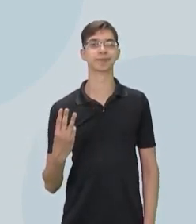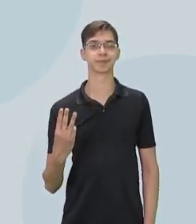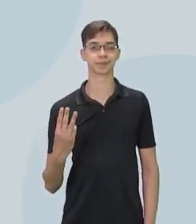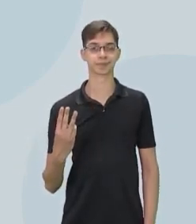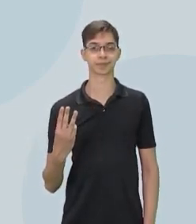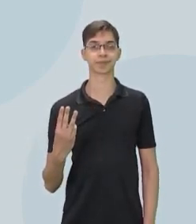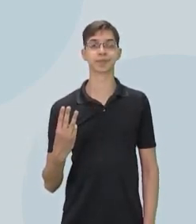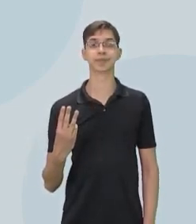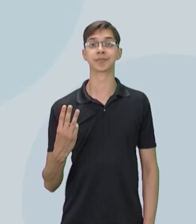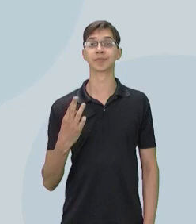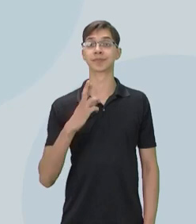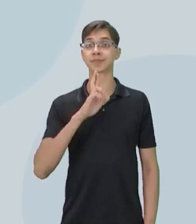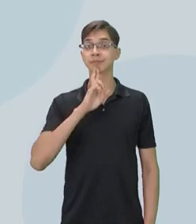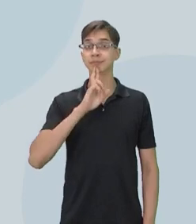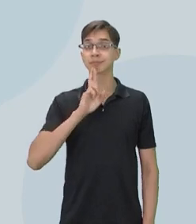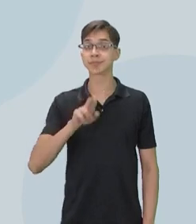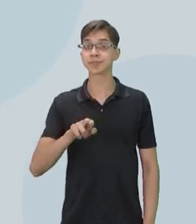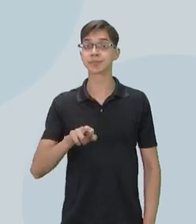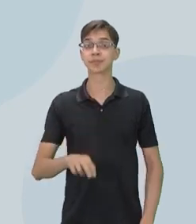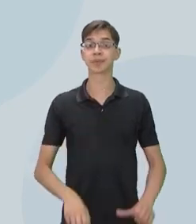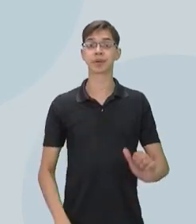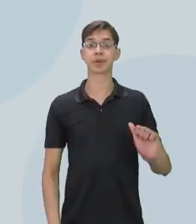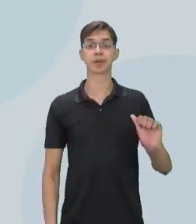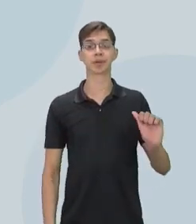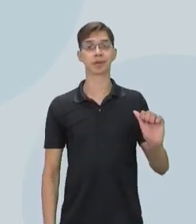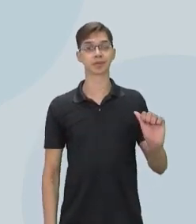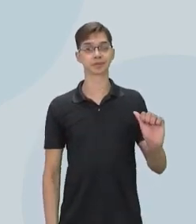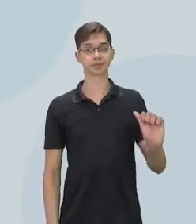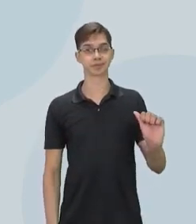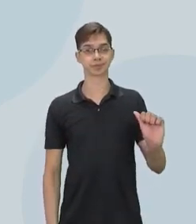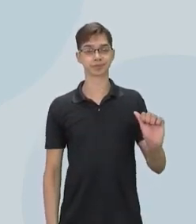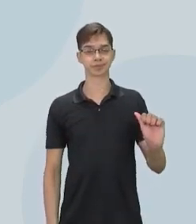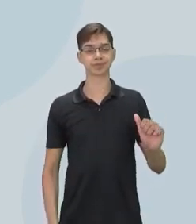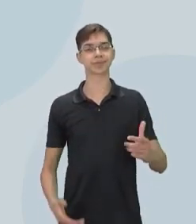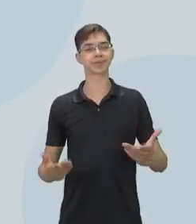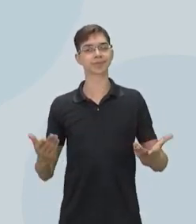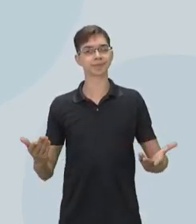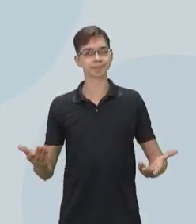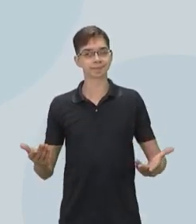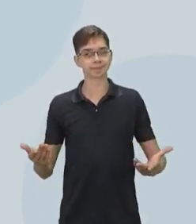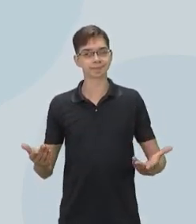era a alternativa A. Então, essa daqui é a questão 11.